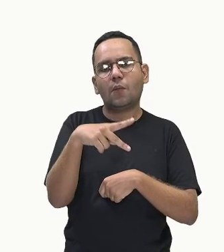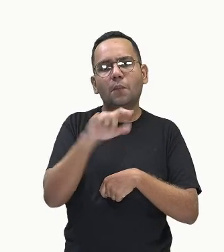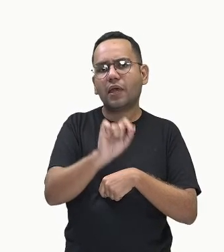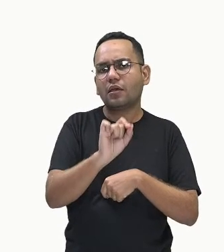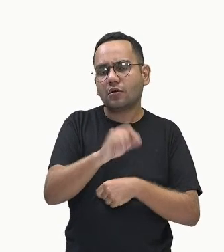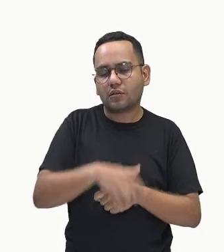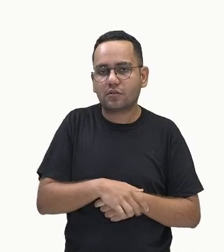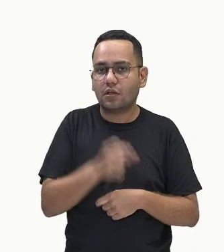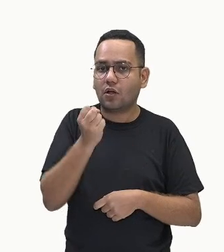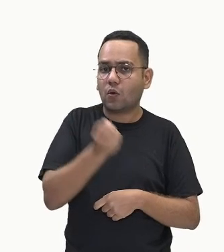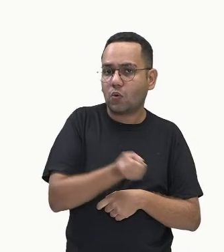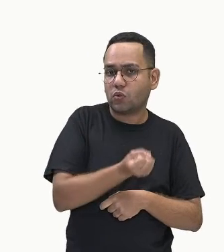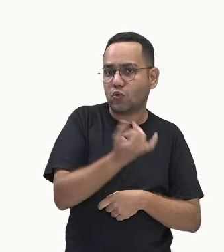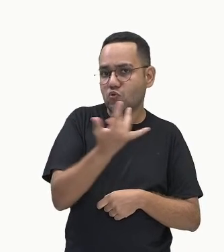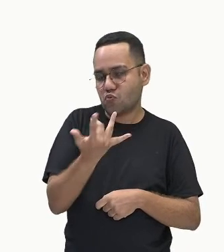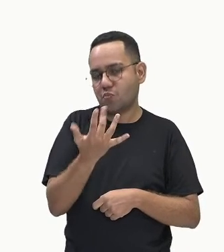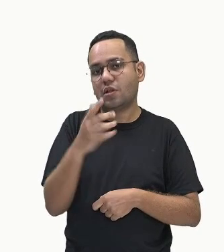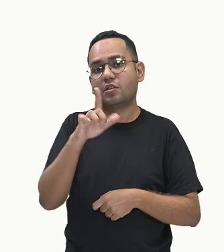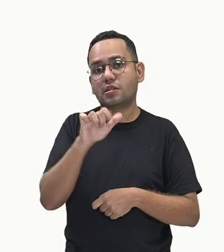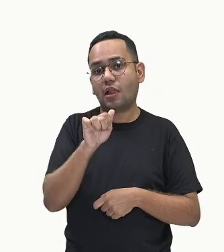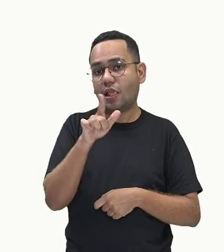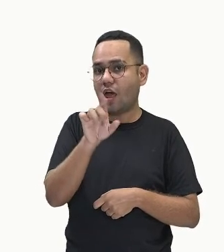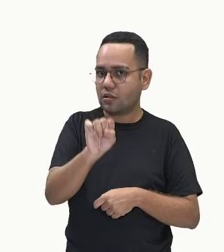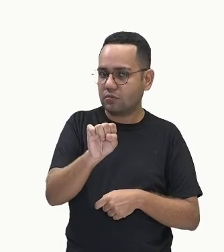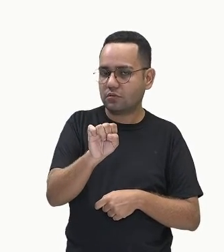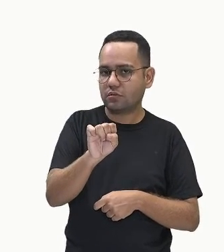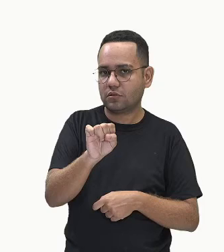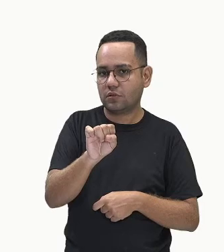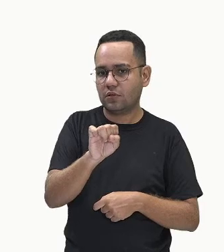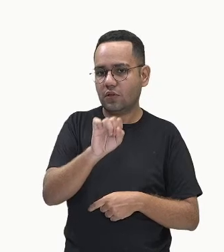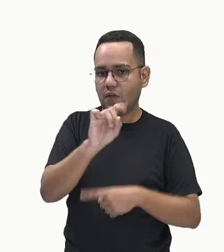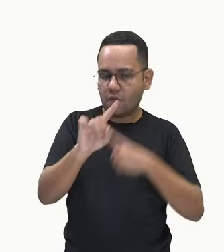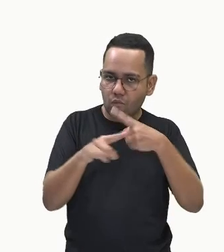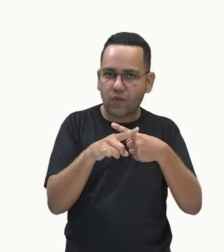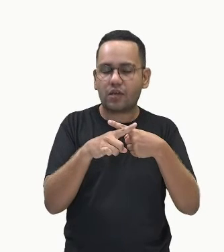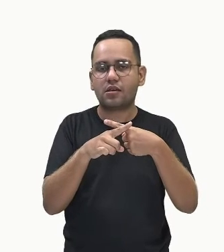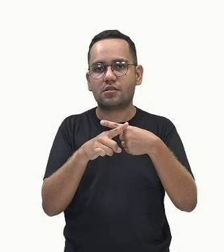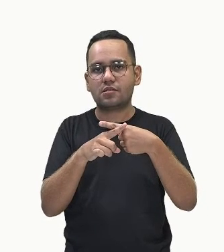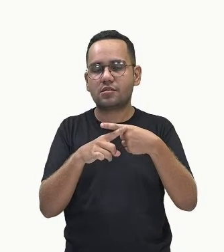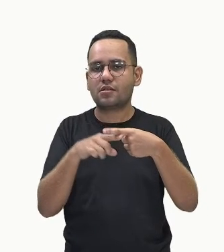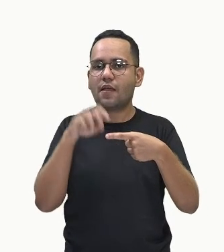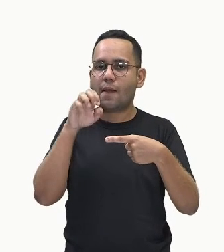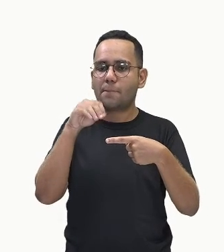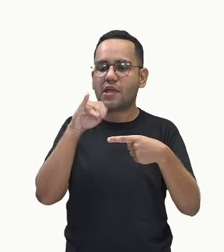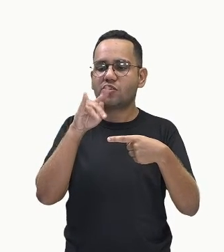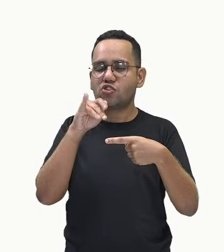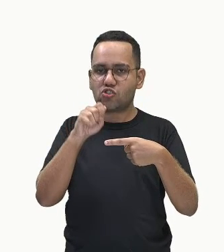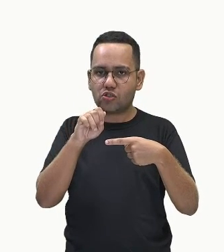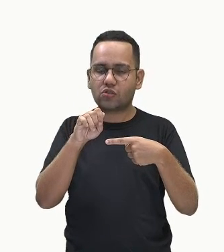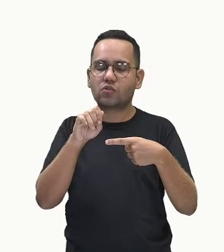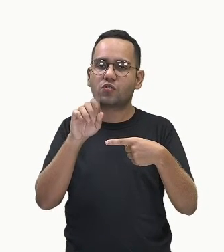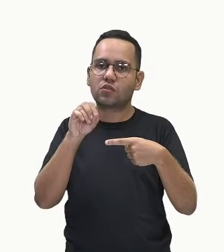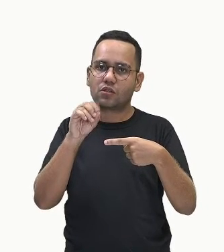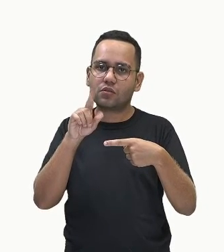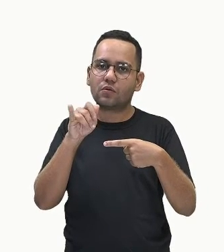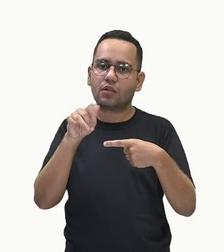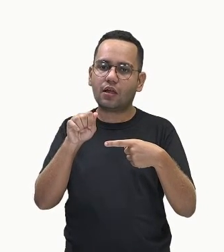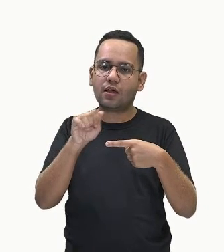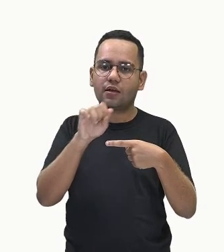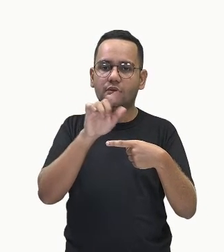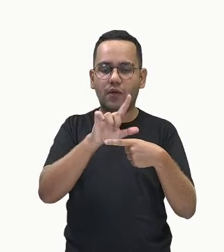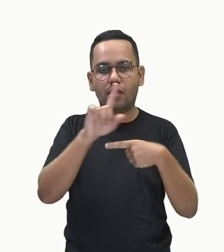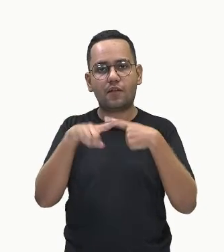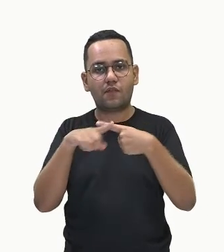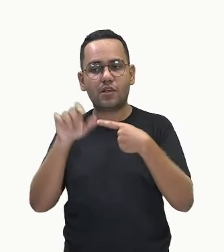um polígono regular, tá? É o número de lados, vezes a medida desse lado, vezes o apótema, tudo